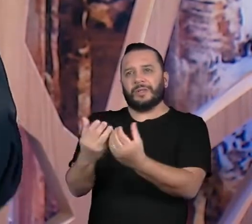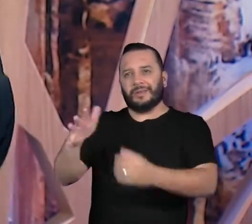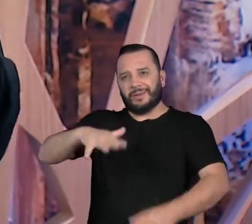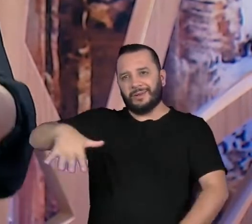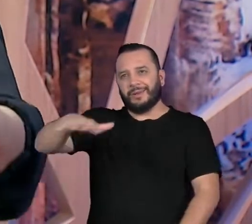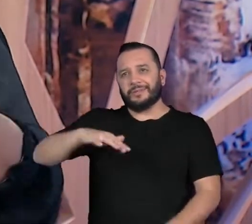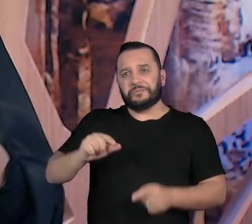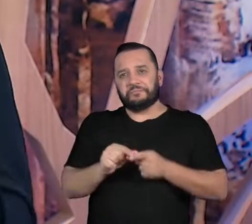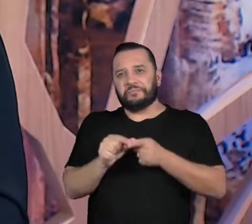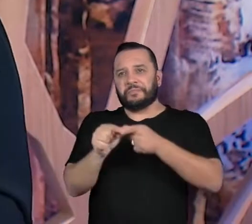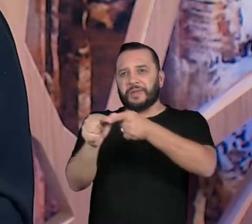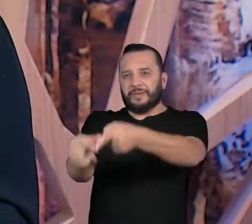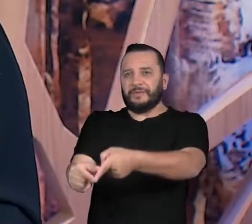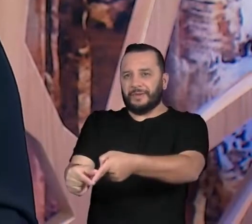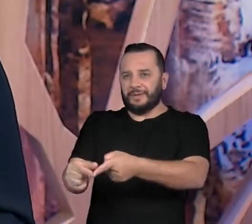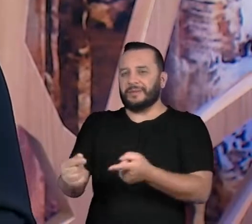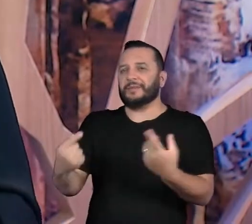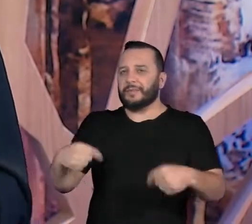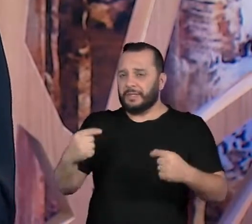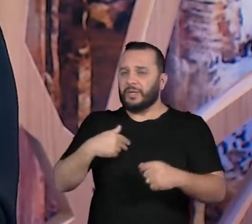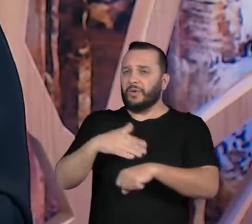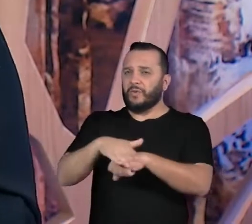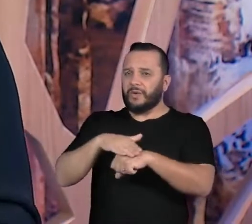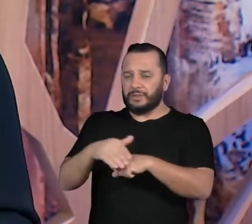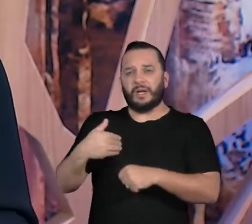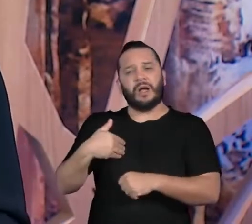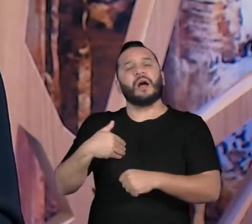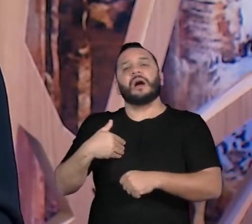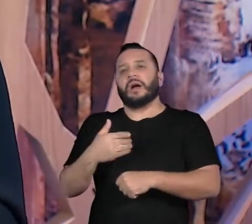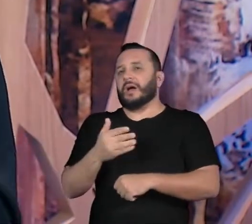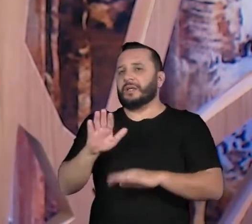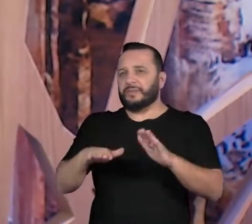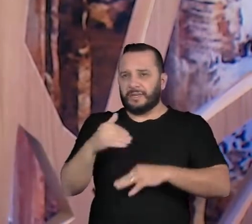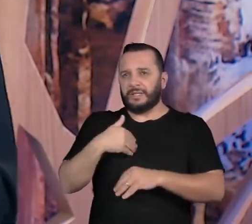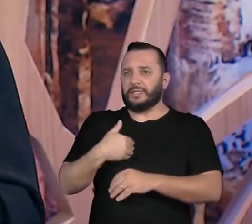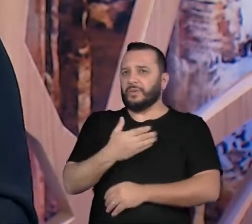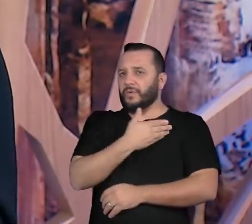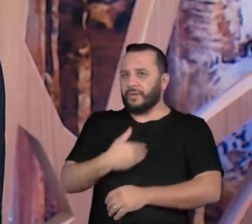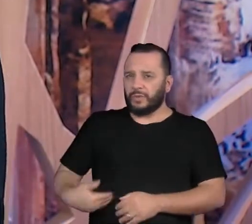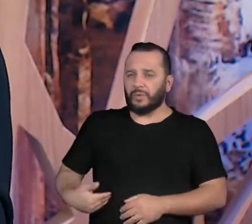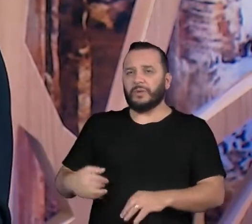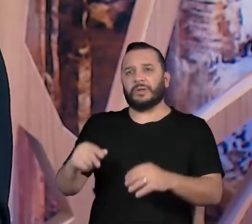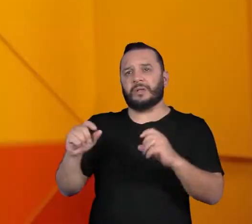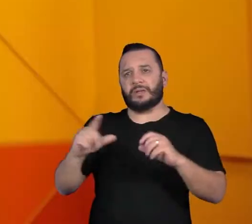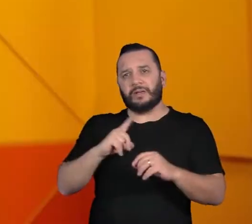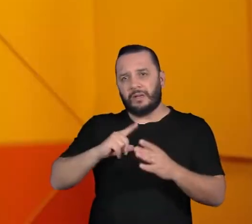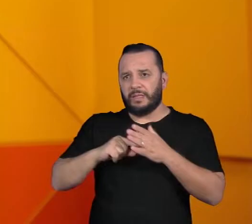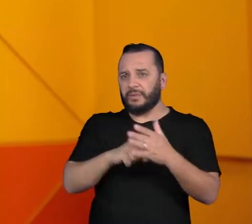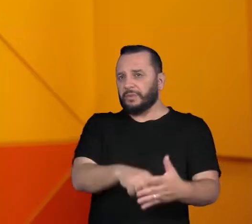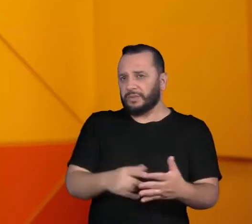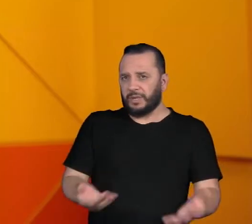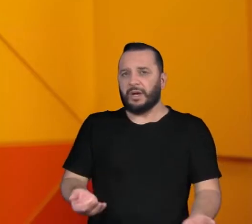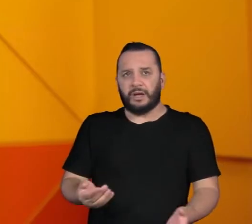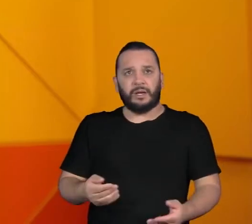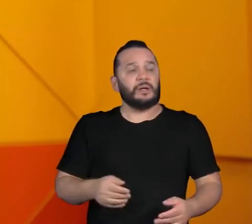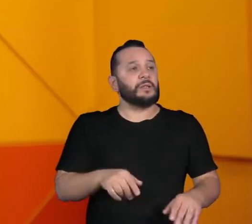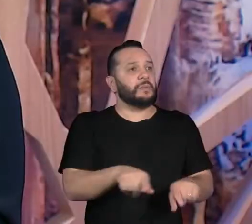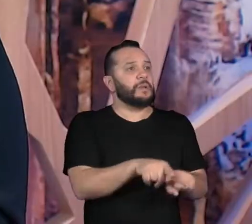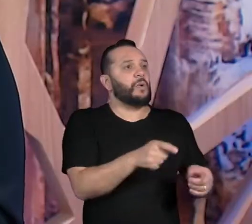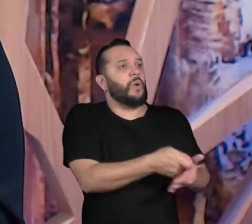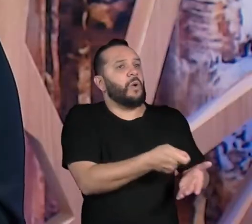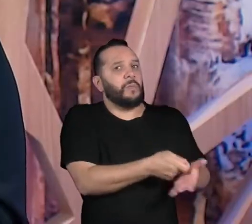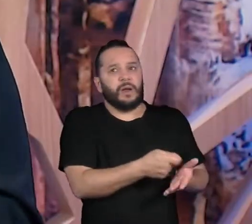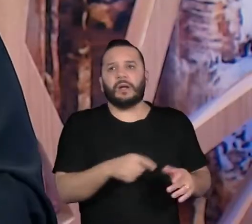na periferia, né, tem de falar com a autoridade, tem de denunciar. É a maneira ali que se encontra, de fazer uma